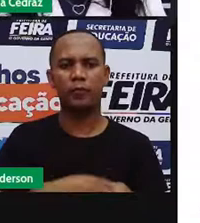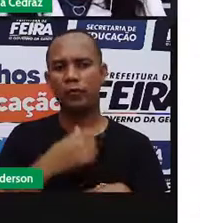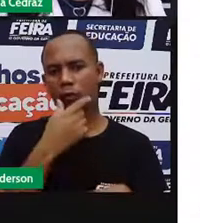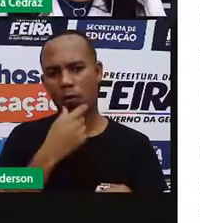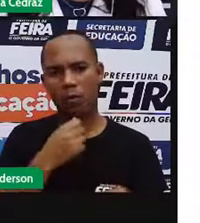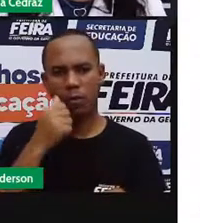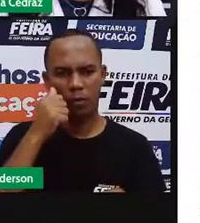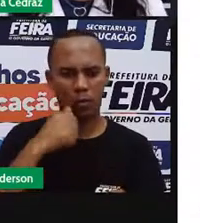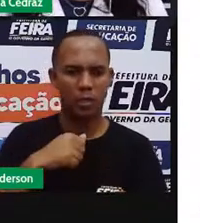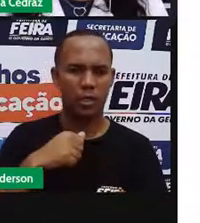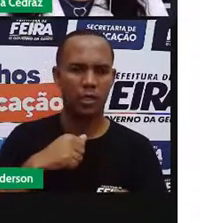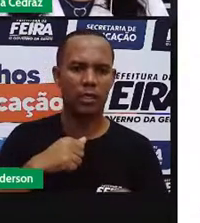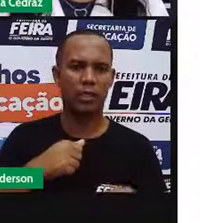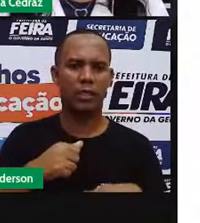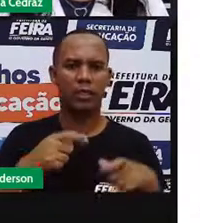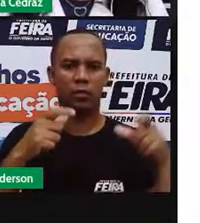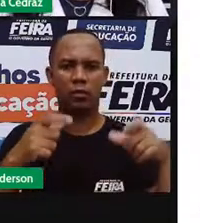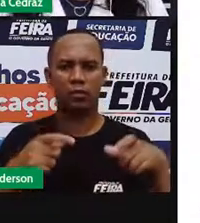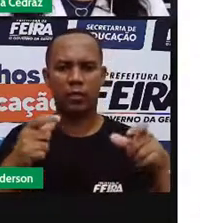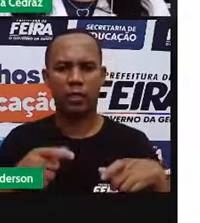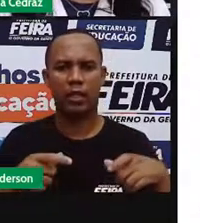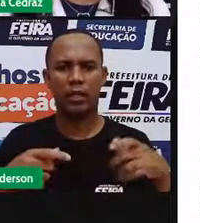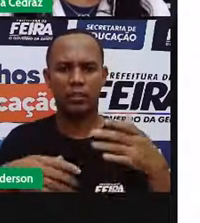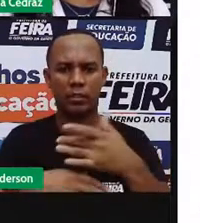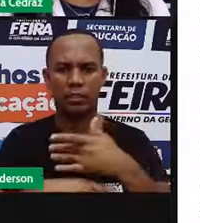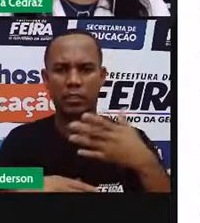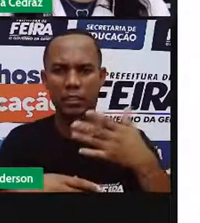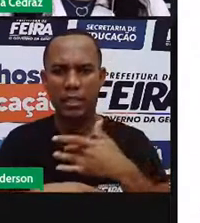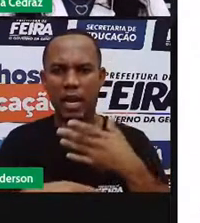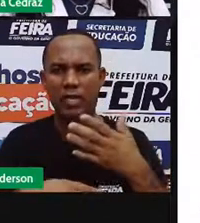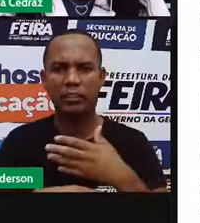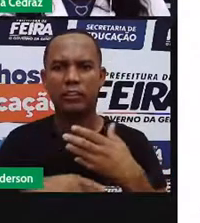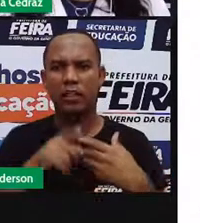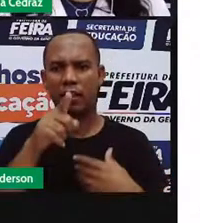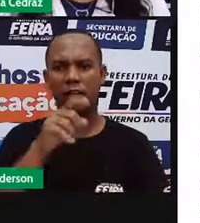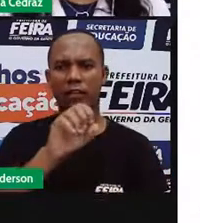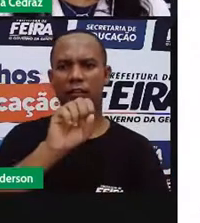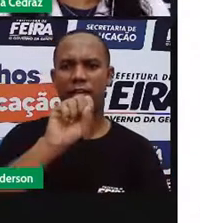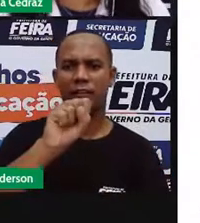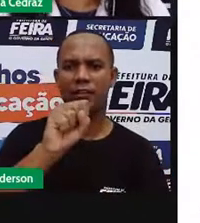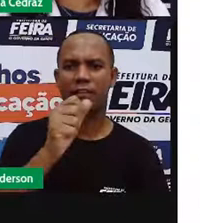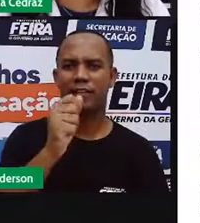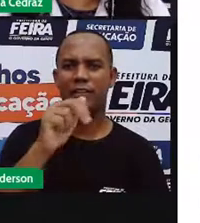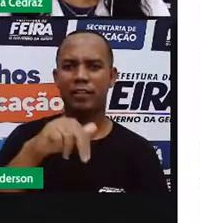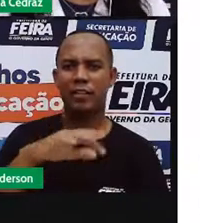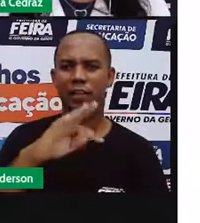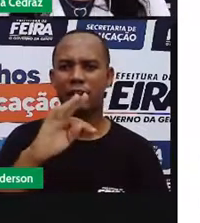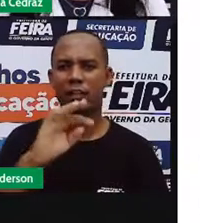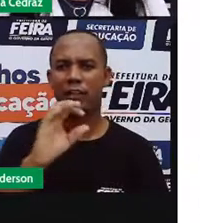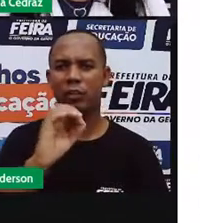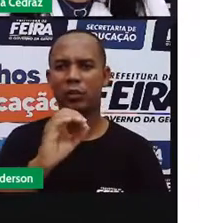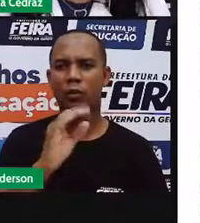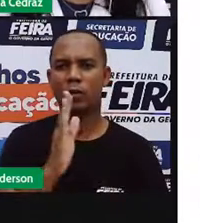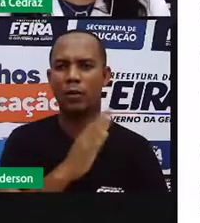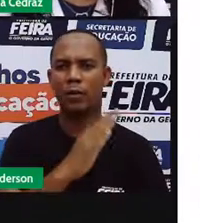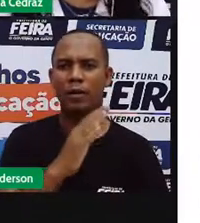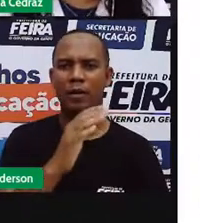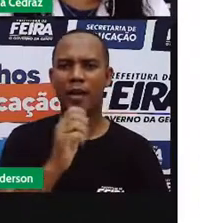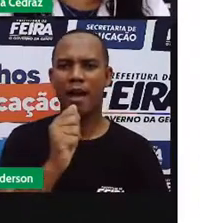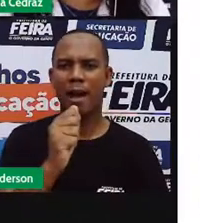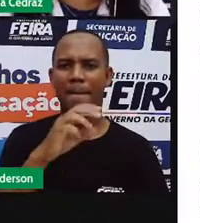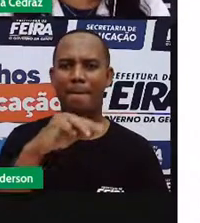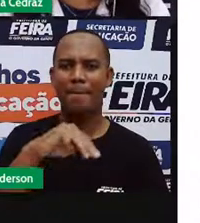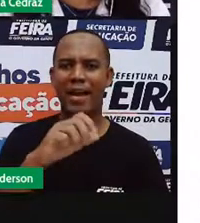da cidade de Santo Amaro, Cachoeira, São Francisco do Conde. Veio gente do Pernambuco, veio gente de